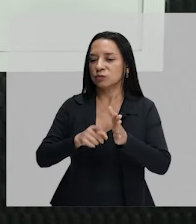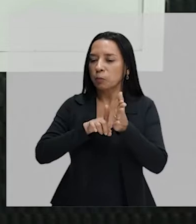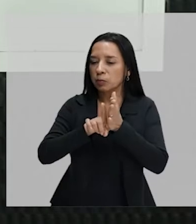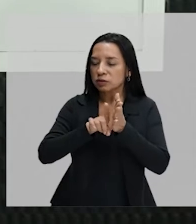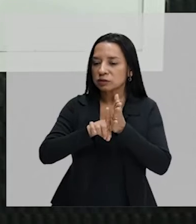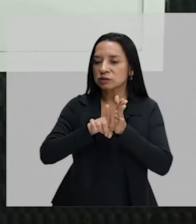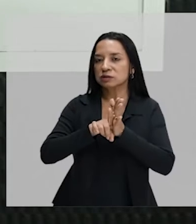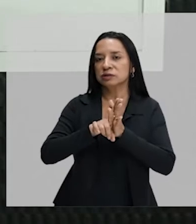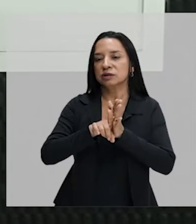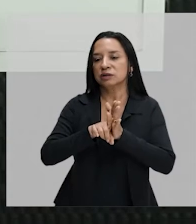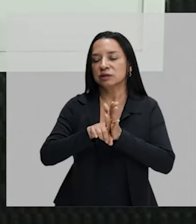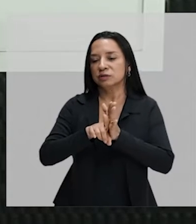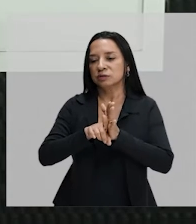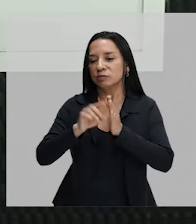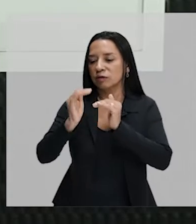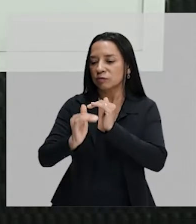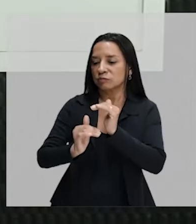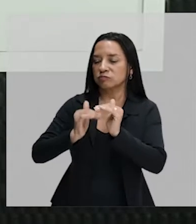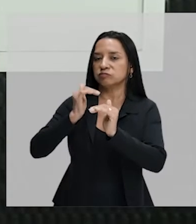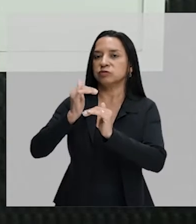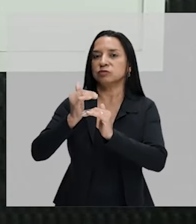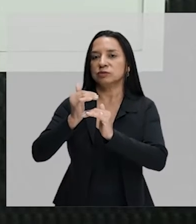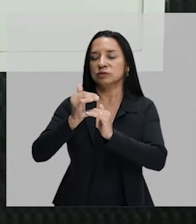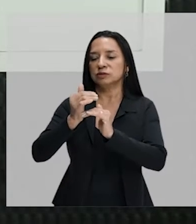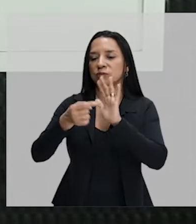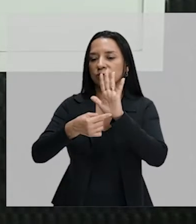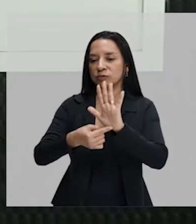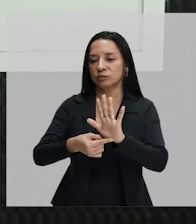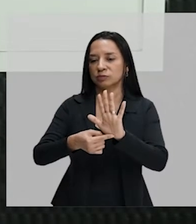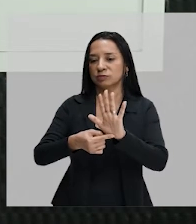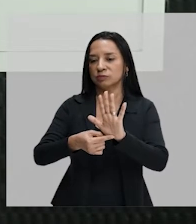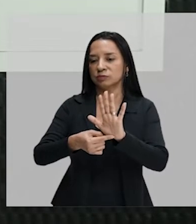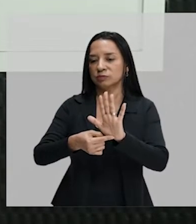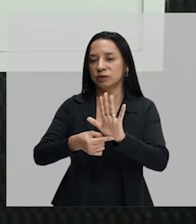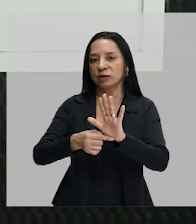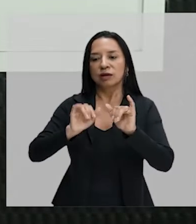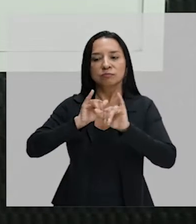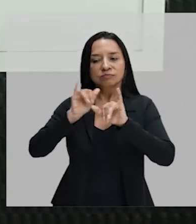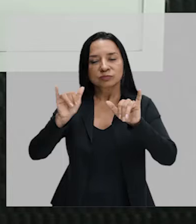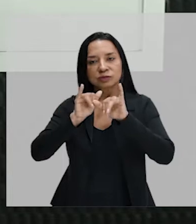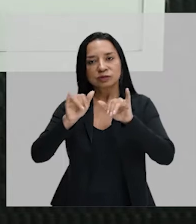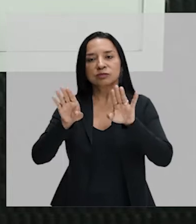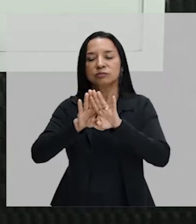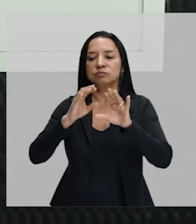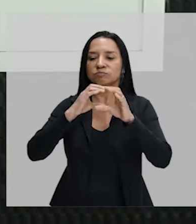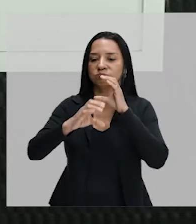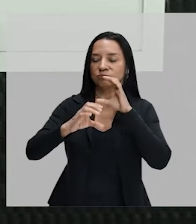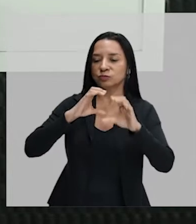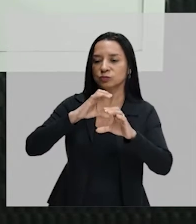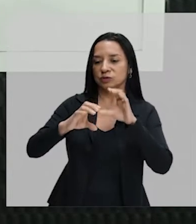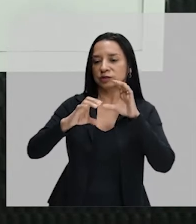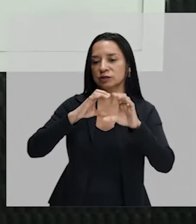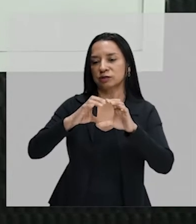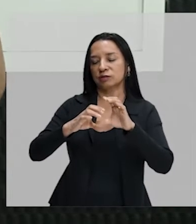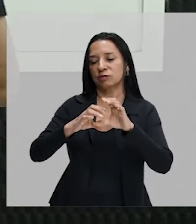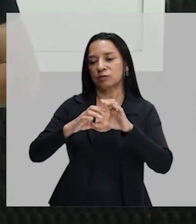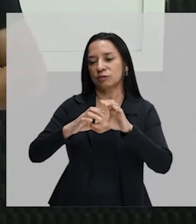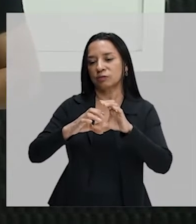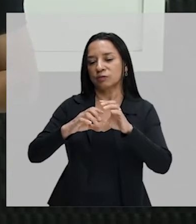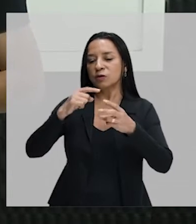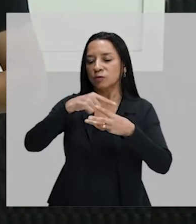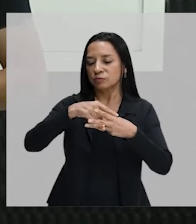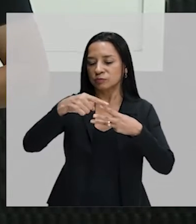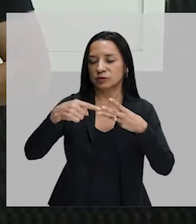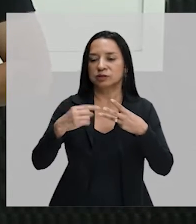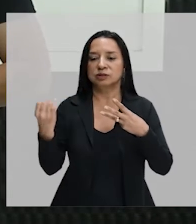uma constituição maior a partir de representação, expressão e comunicação. Que tríade importante para a